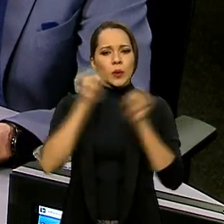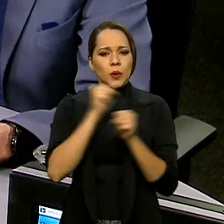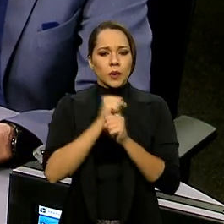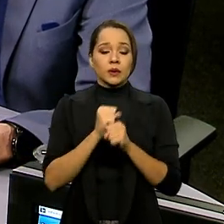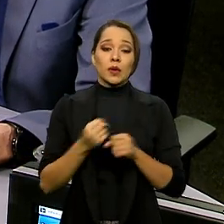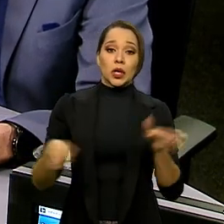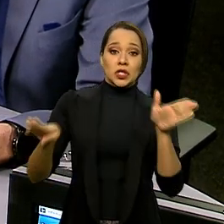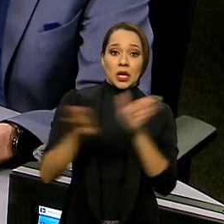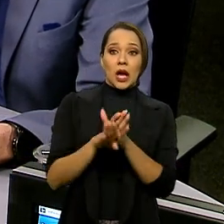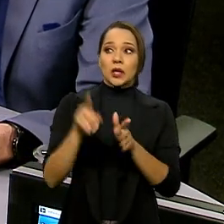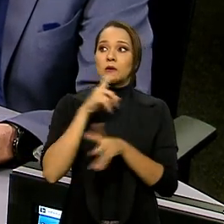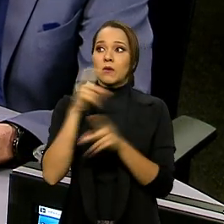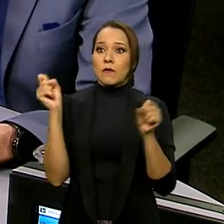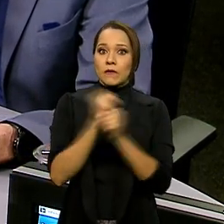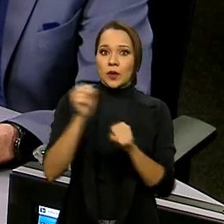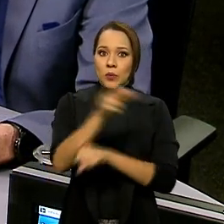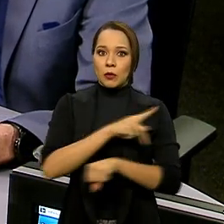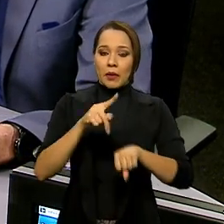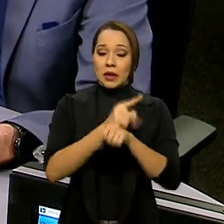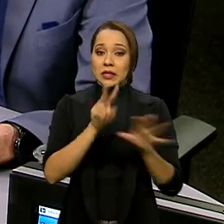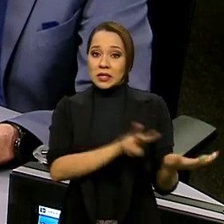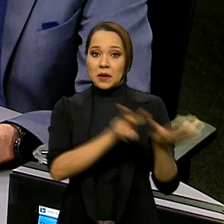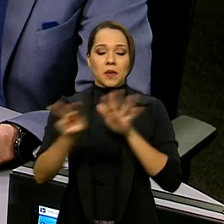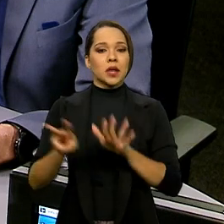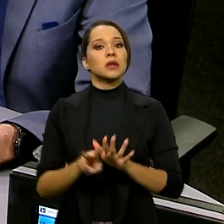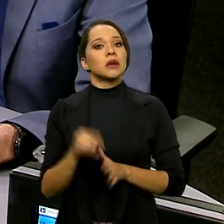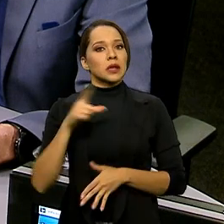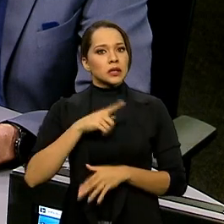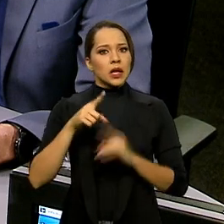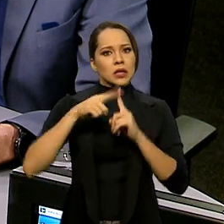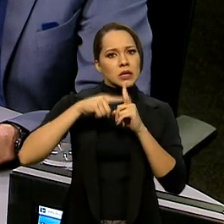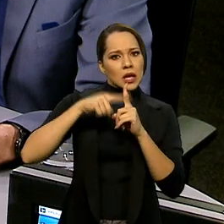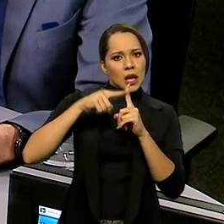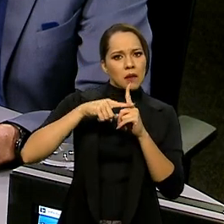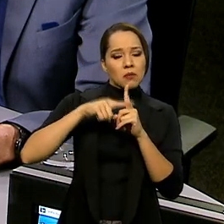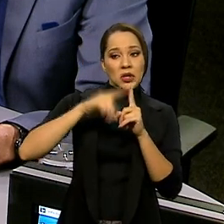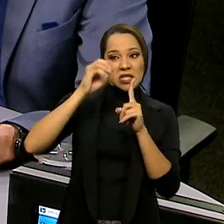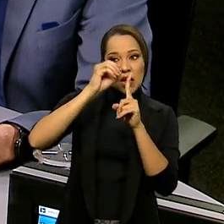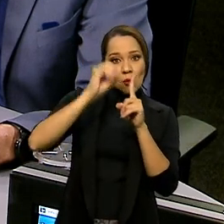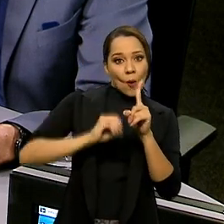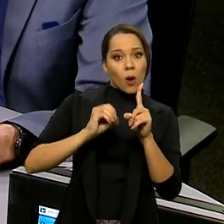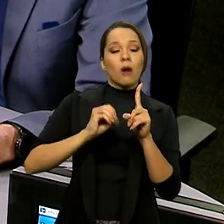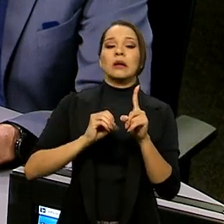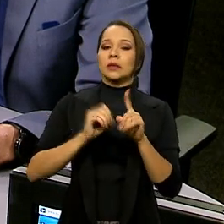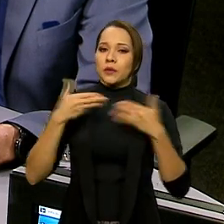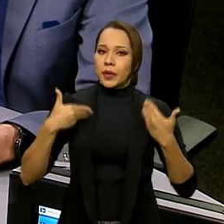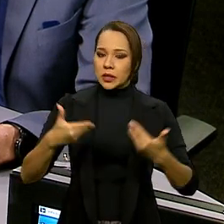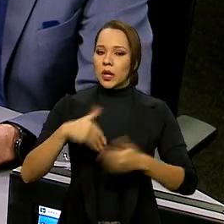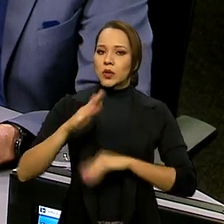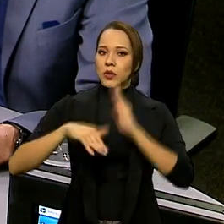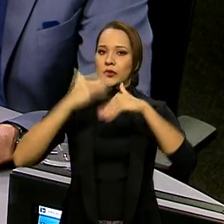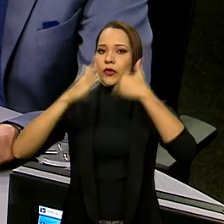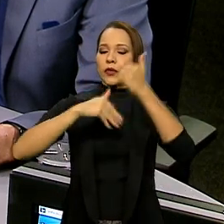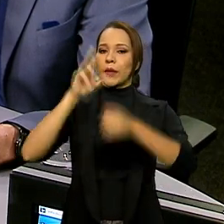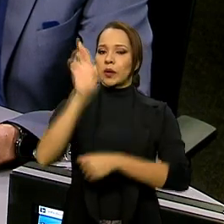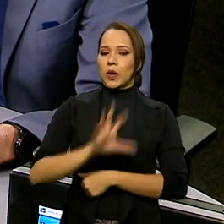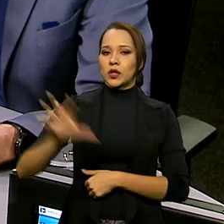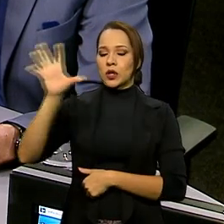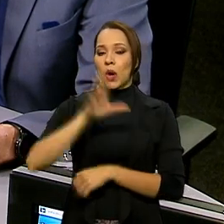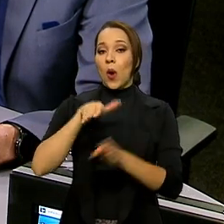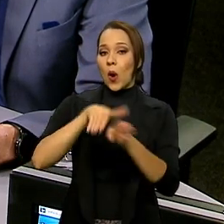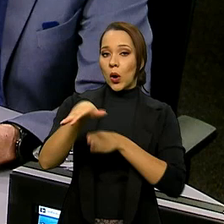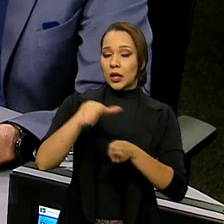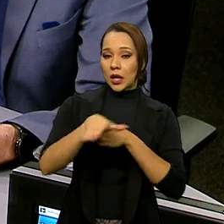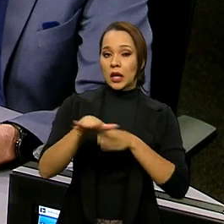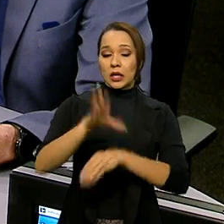a chegada de uma frente fria no país essa semana, prevendo temperaturas abaixo de zero, o Ministério do Desenvolvimento Regional